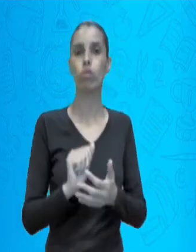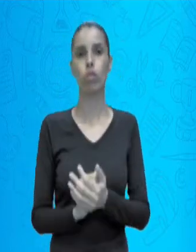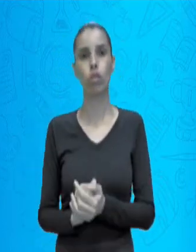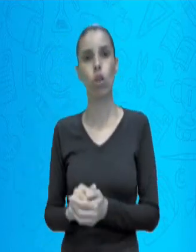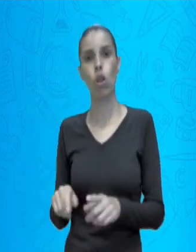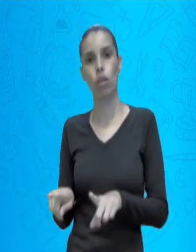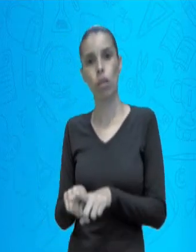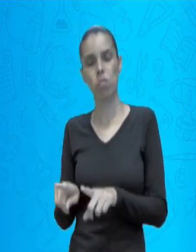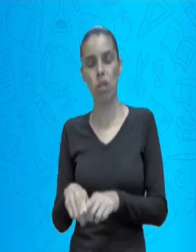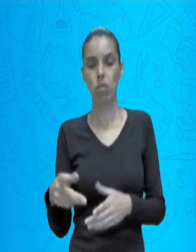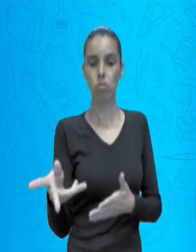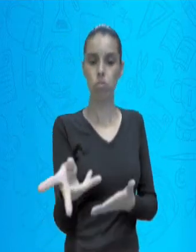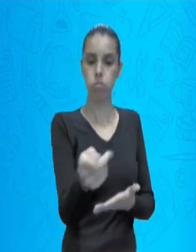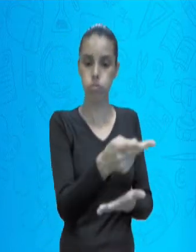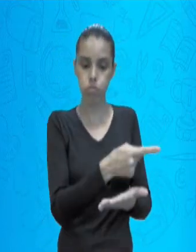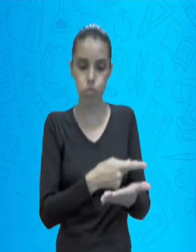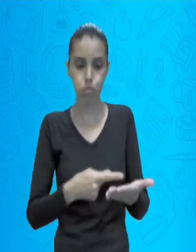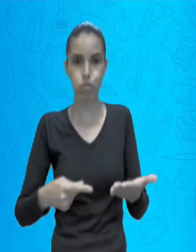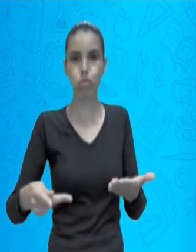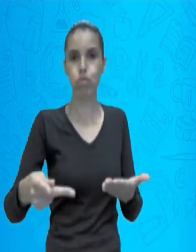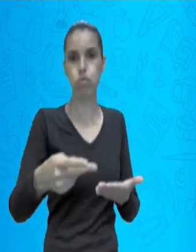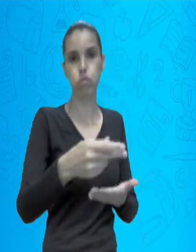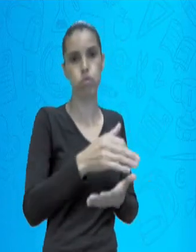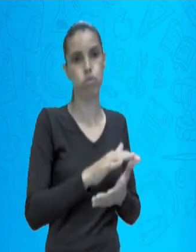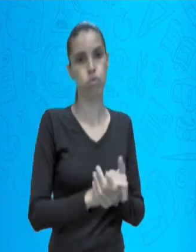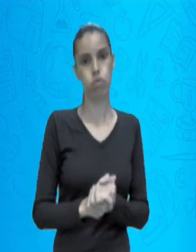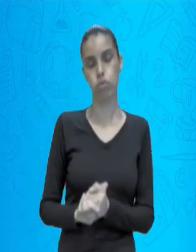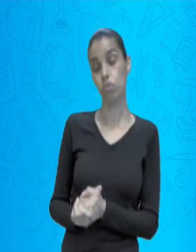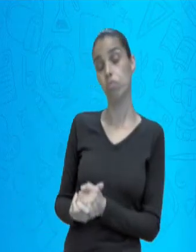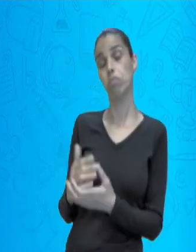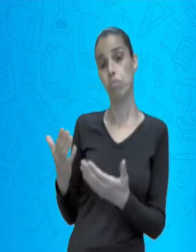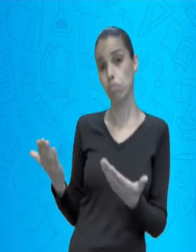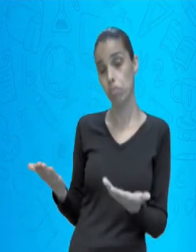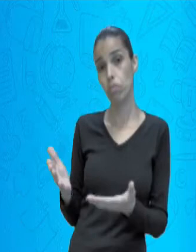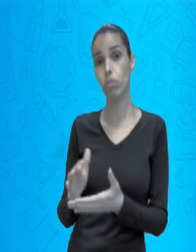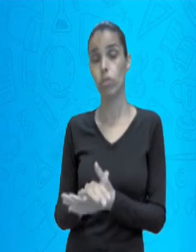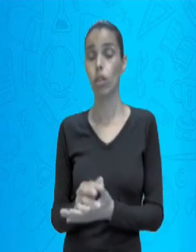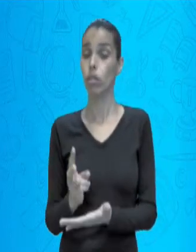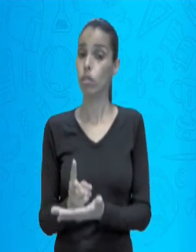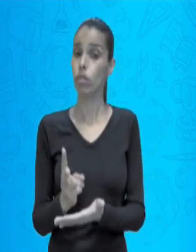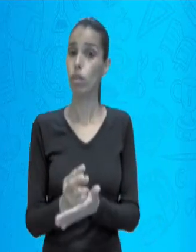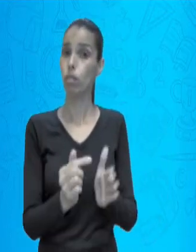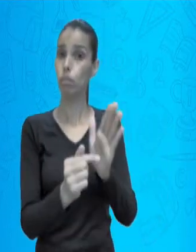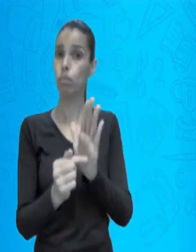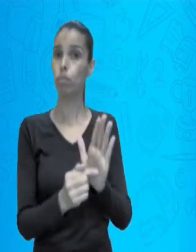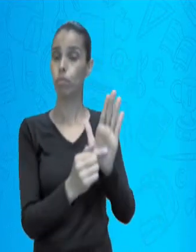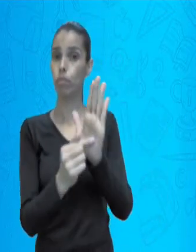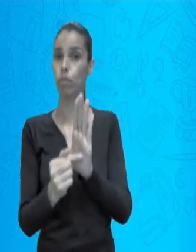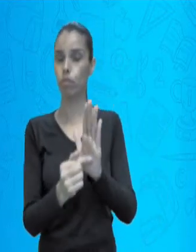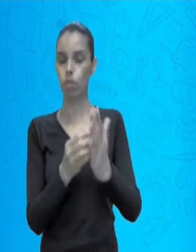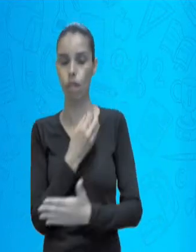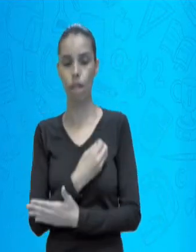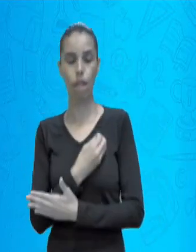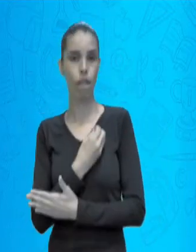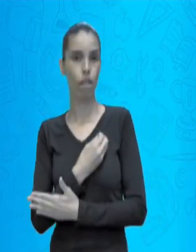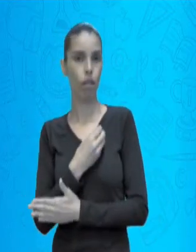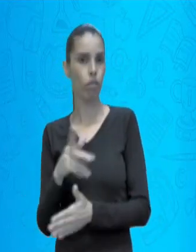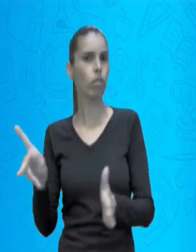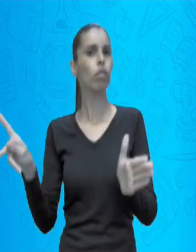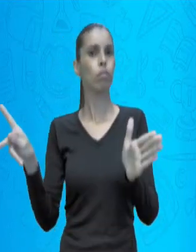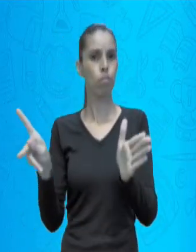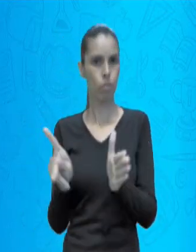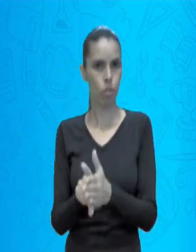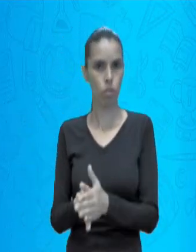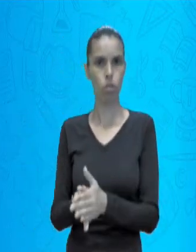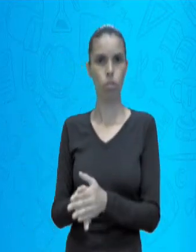também agradável para o leitor, que sou eu e você da biografia, ver essa riqueza